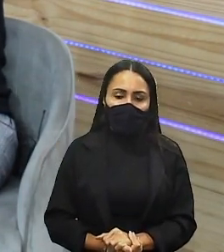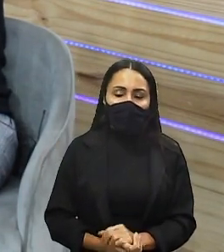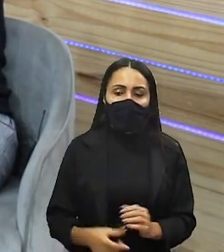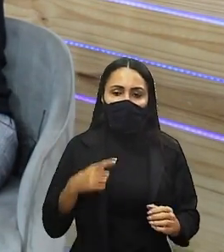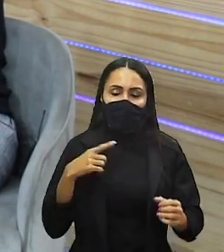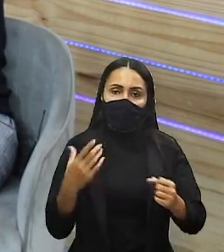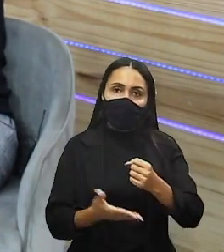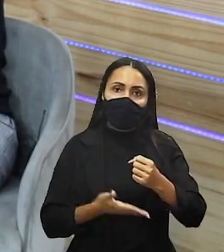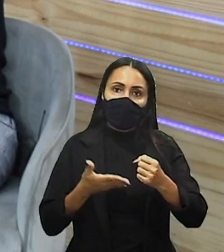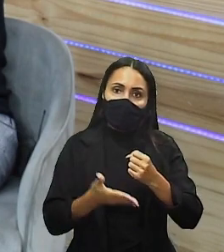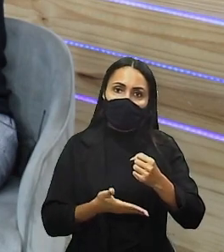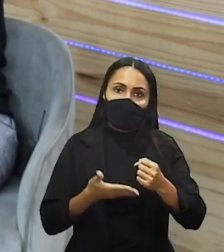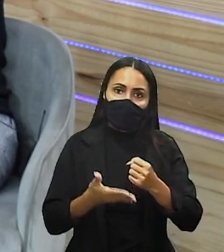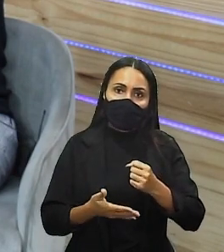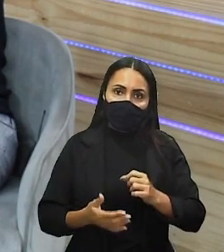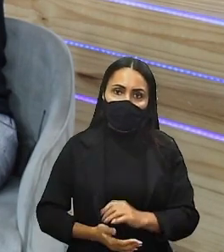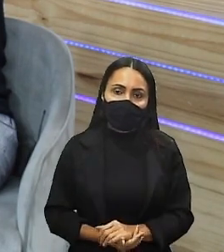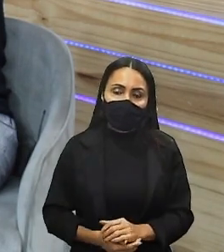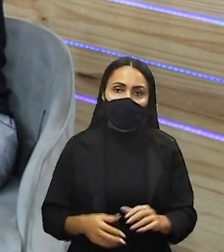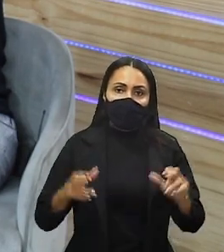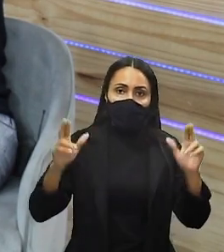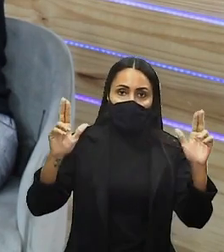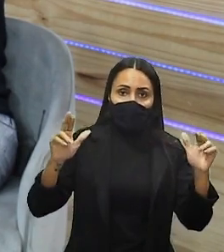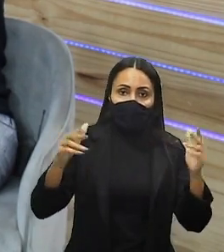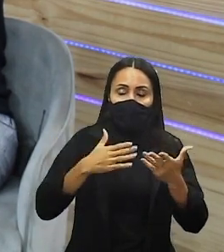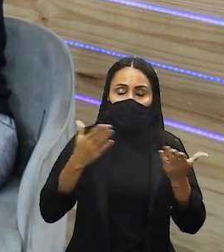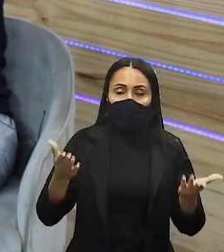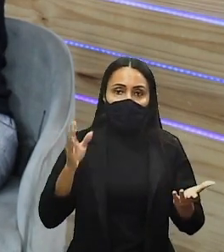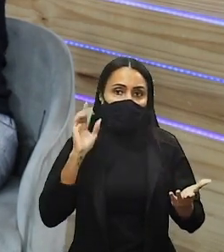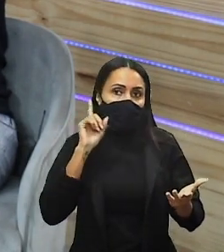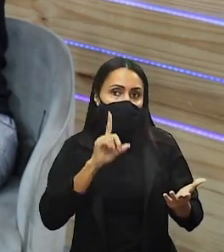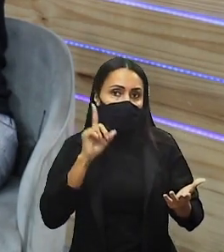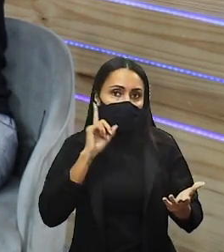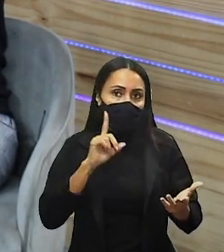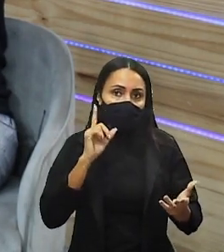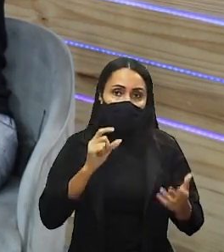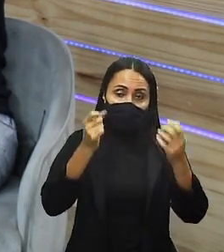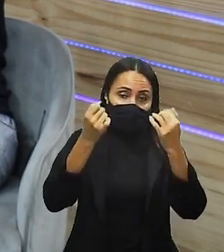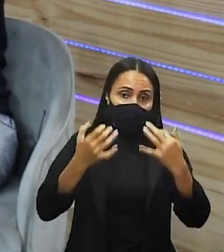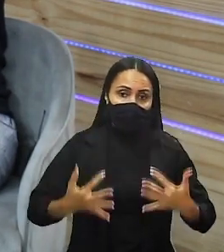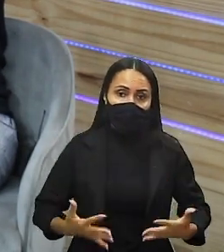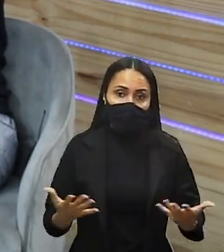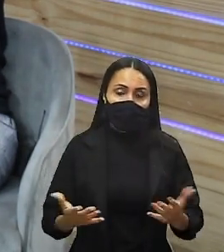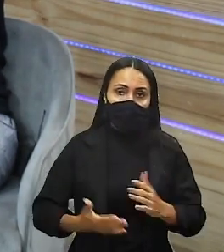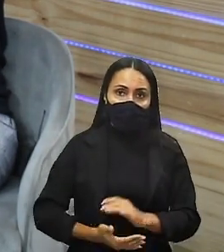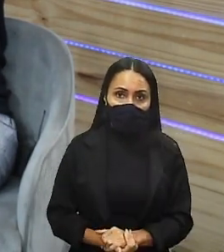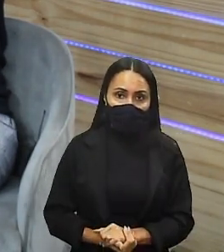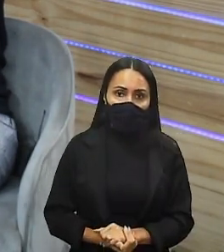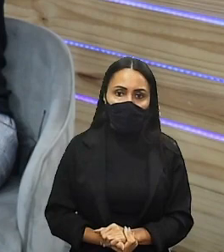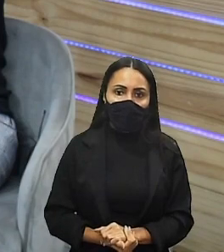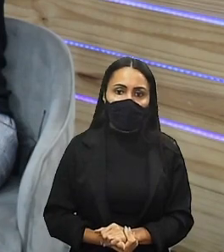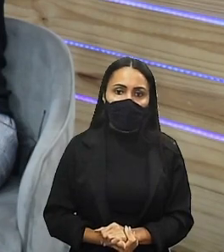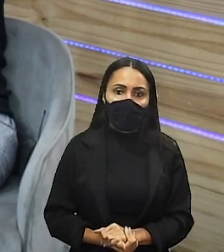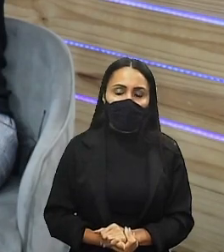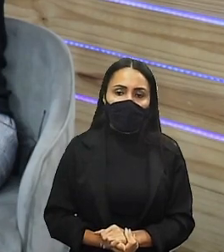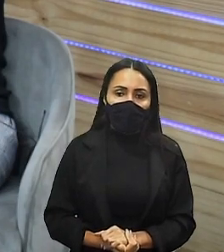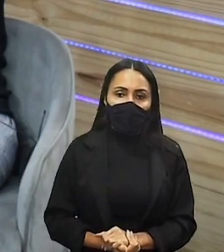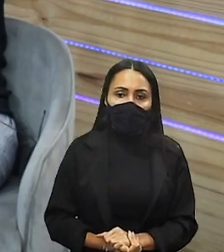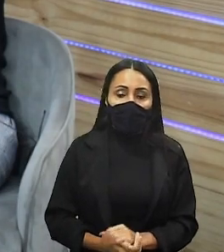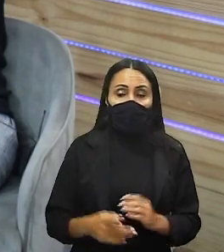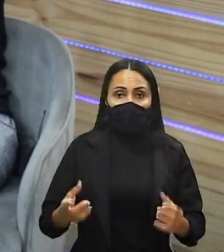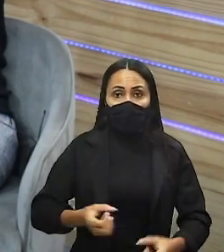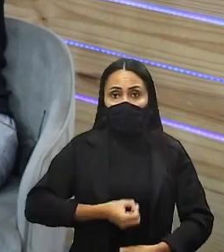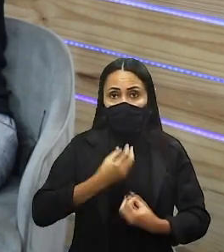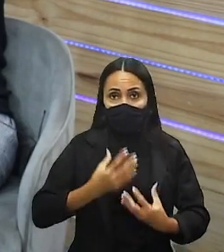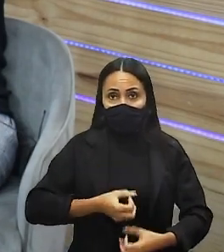baseada num título de uma canção americana, né? Que fala sobre isso, né? A Mile in My Shoes é uma expressão,